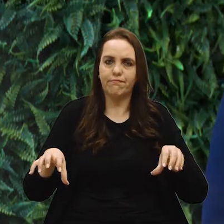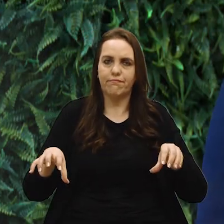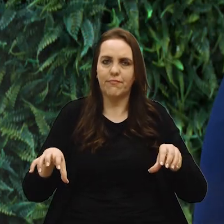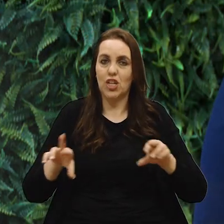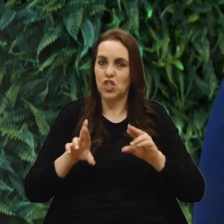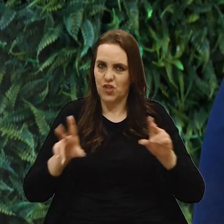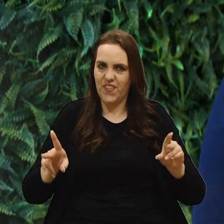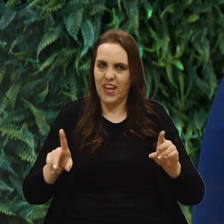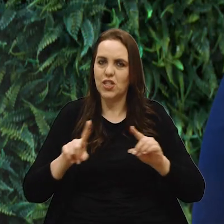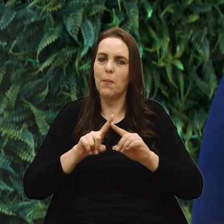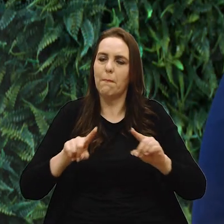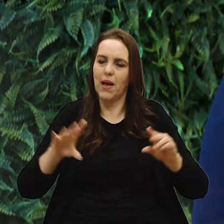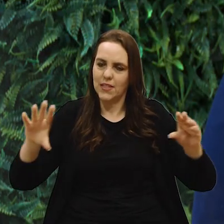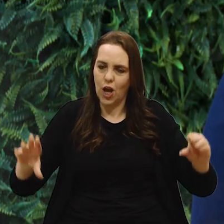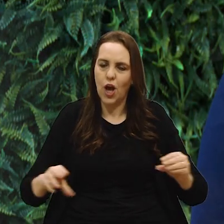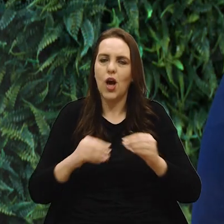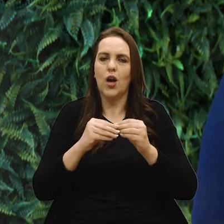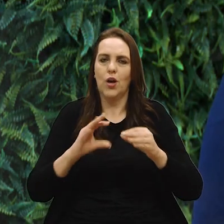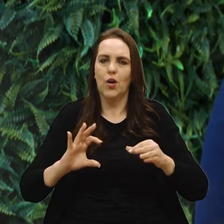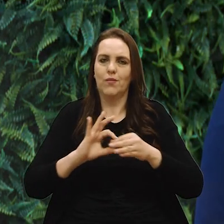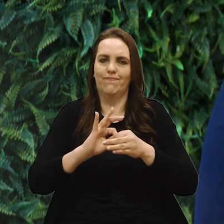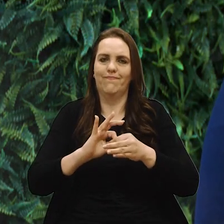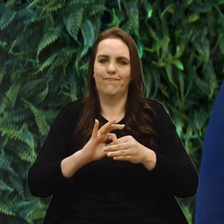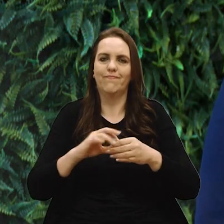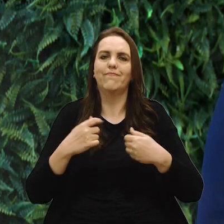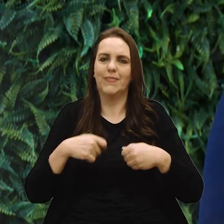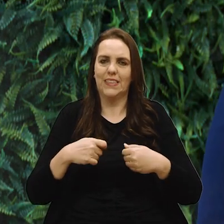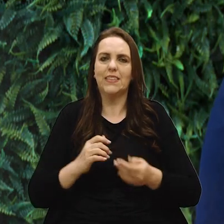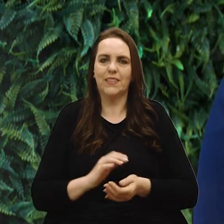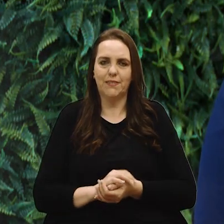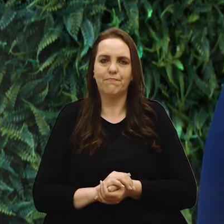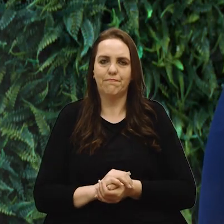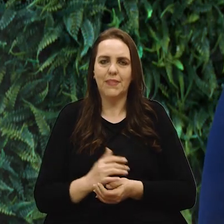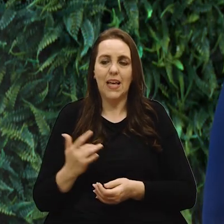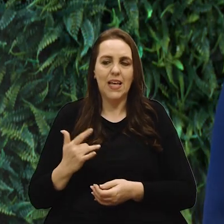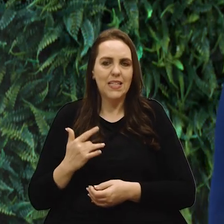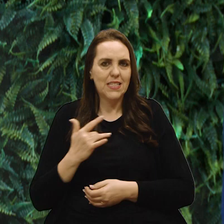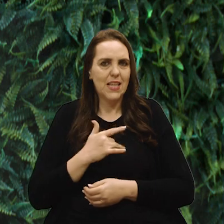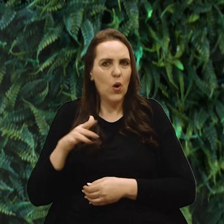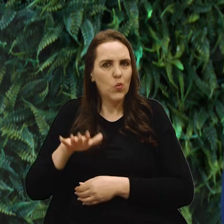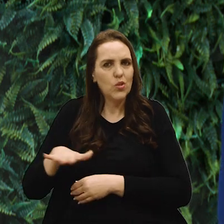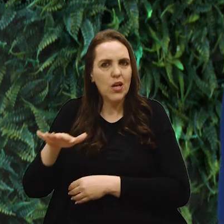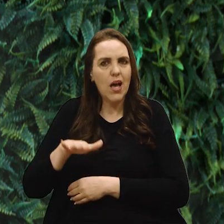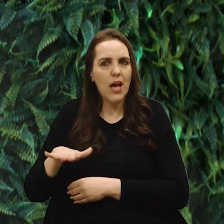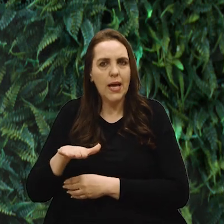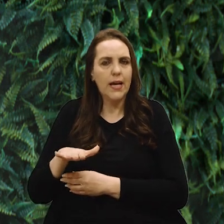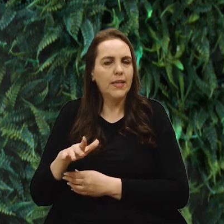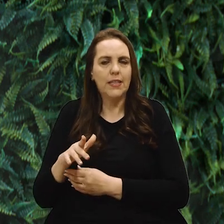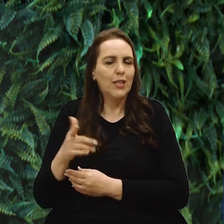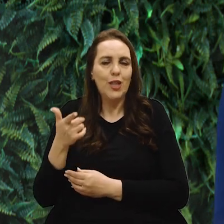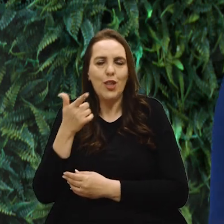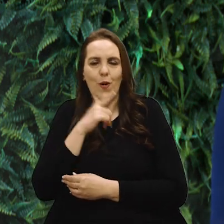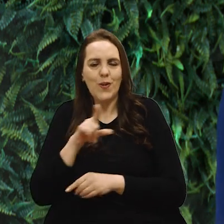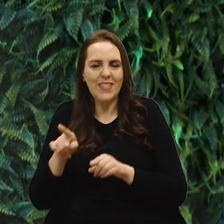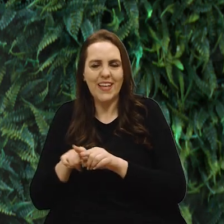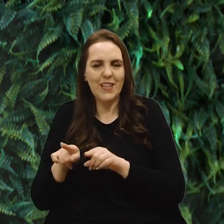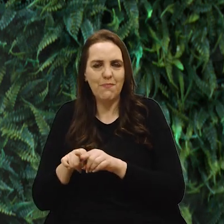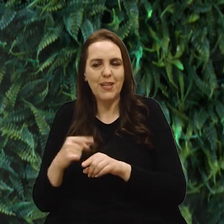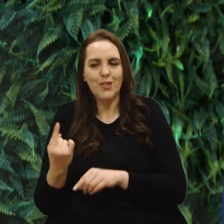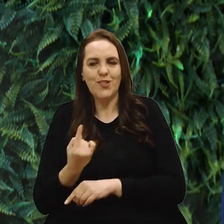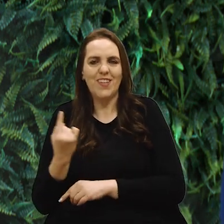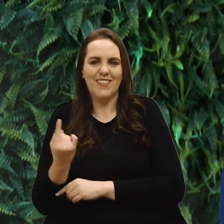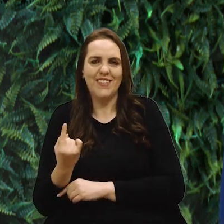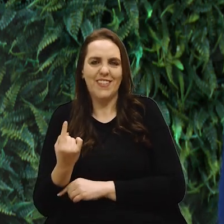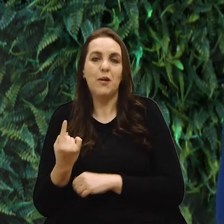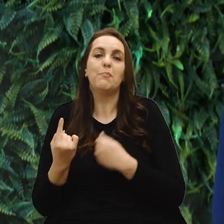políticas complementares, tá? E acho que também a saúde não sei, assim, a saúde não conseguiria